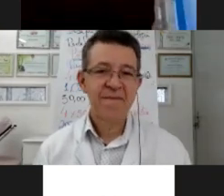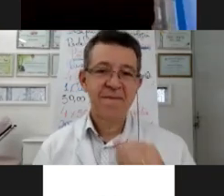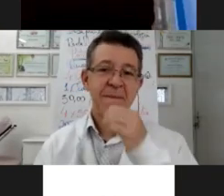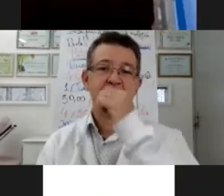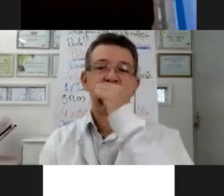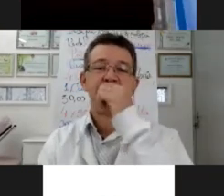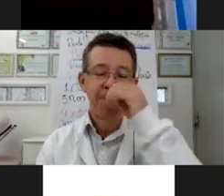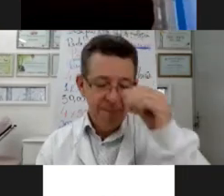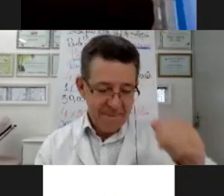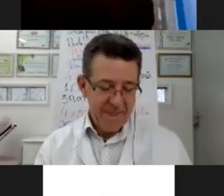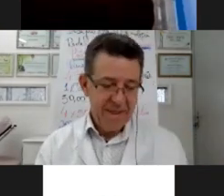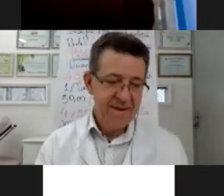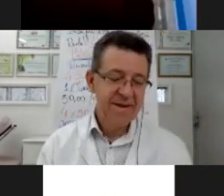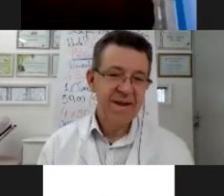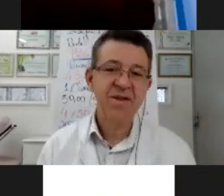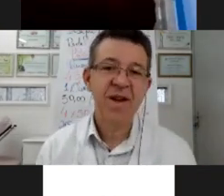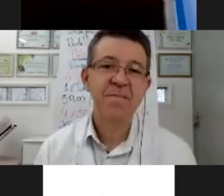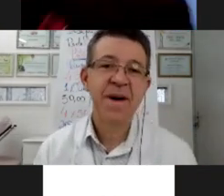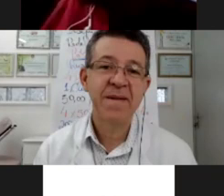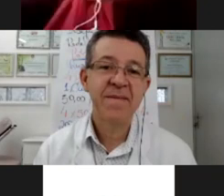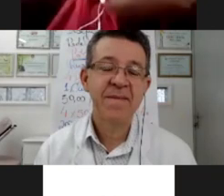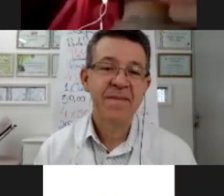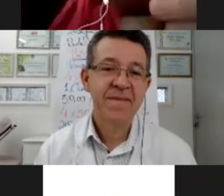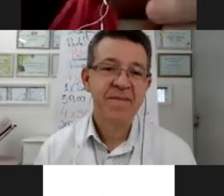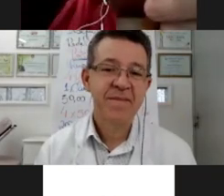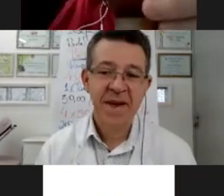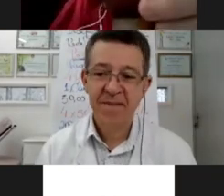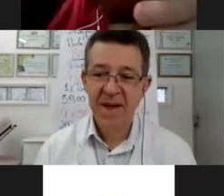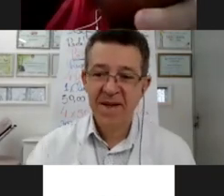até babei aqui. Uhum. É isso aí, agora...